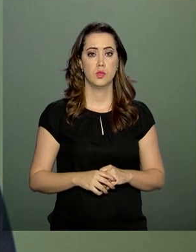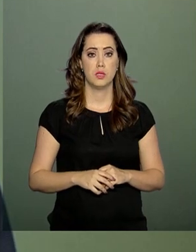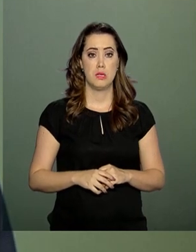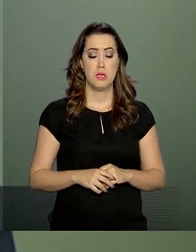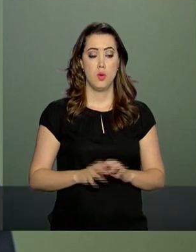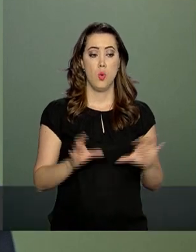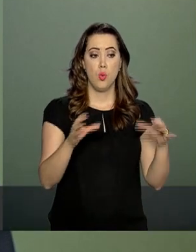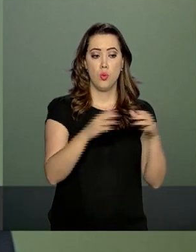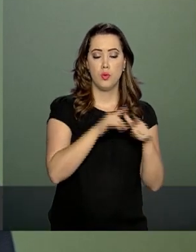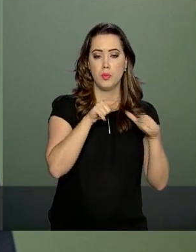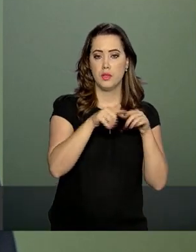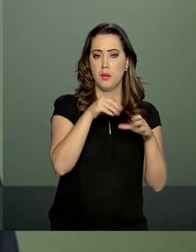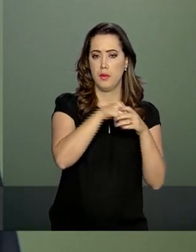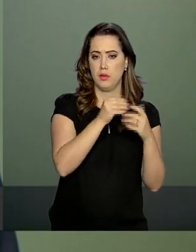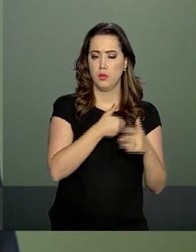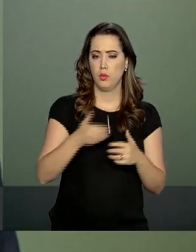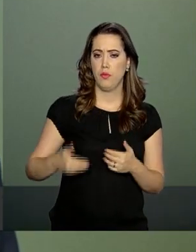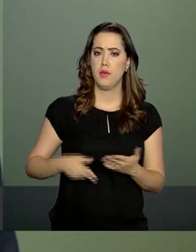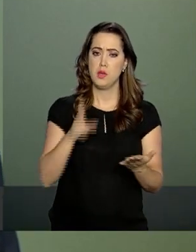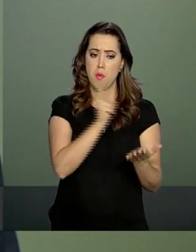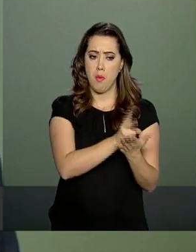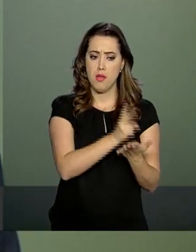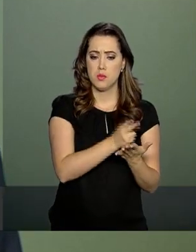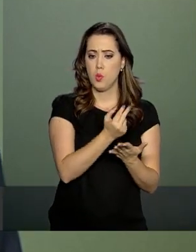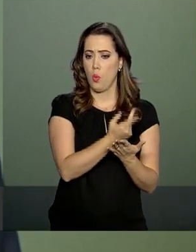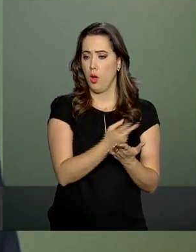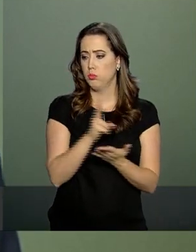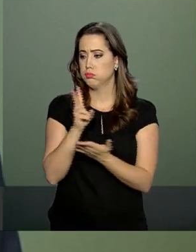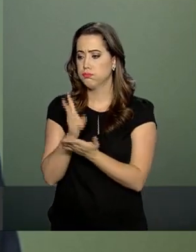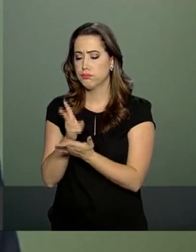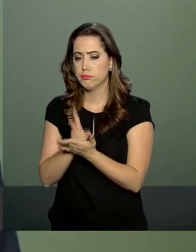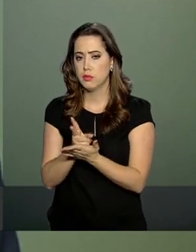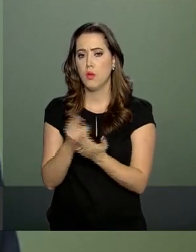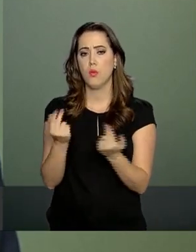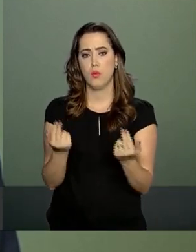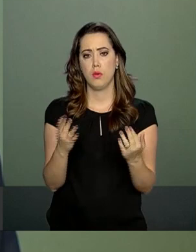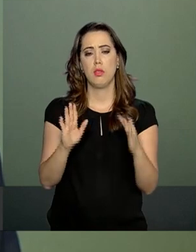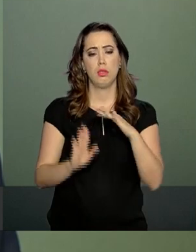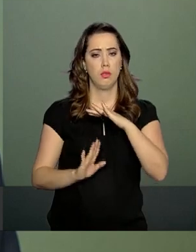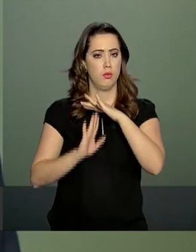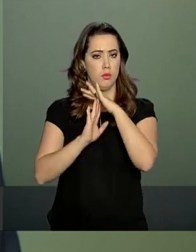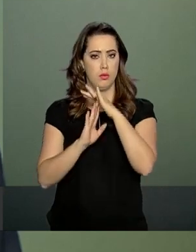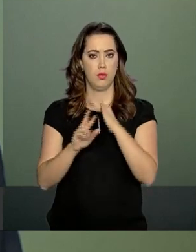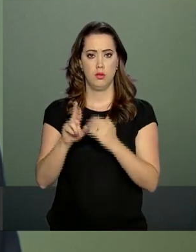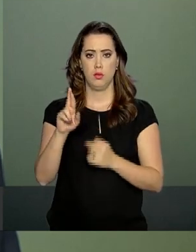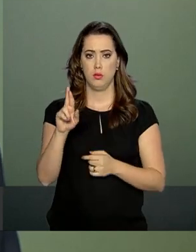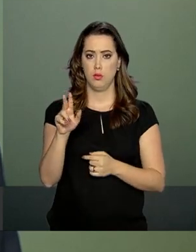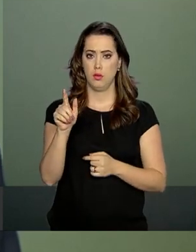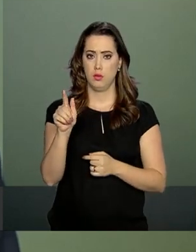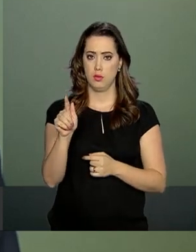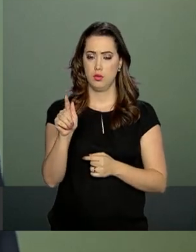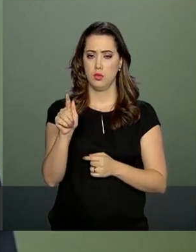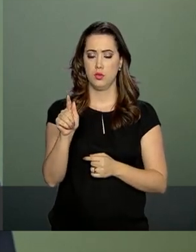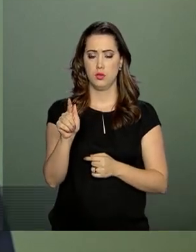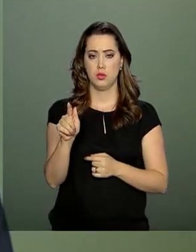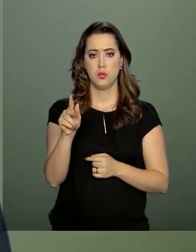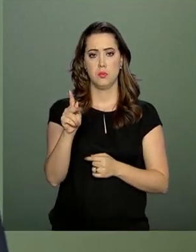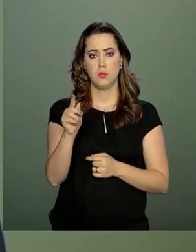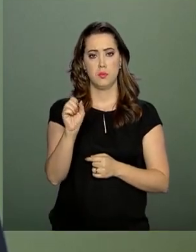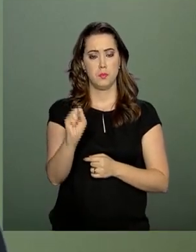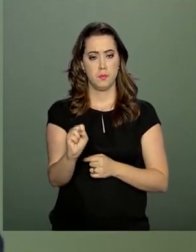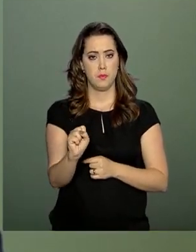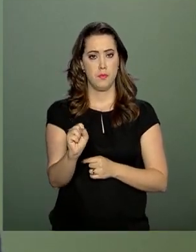exatamente as mesmas alíquotas que os servidores do regime geral até o teto do RGPS. A partir do teto do